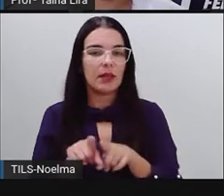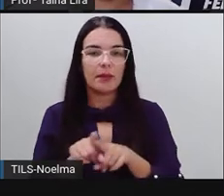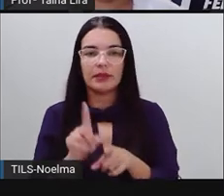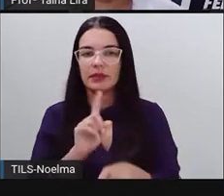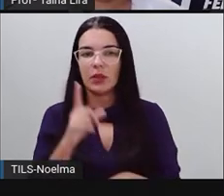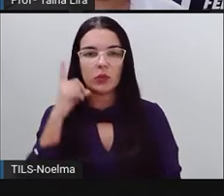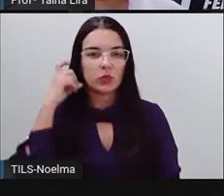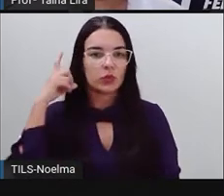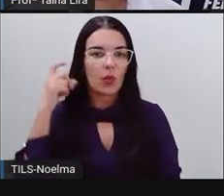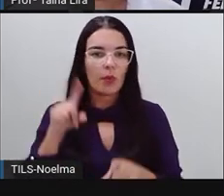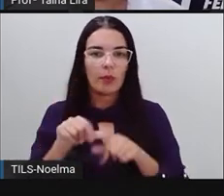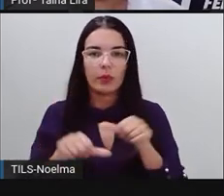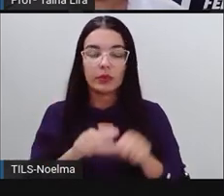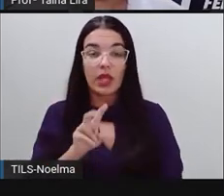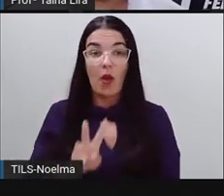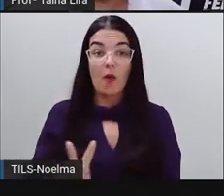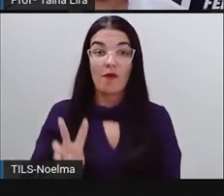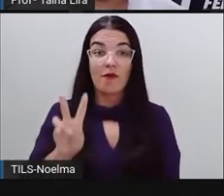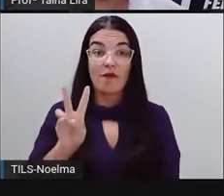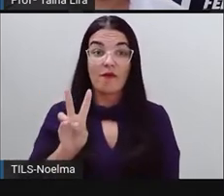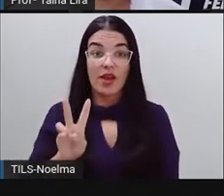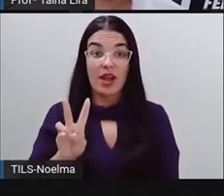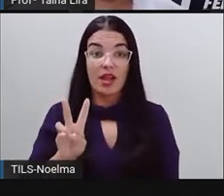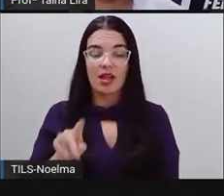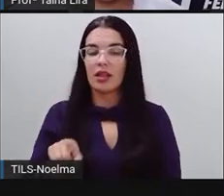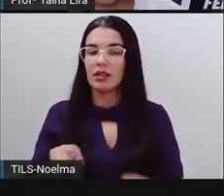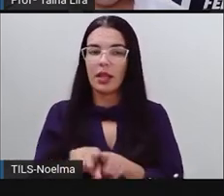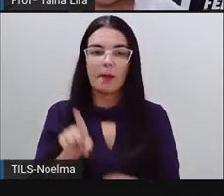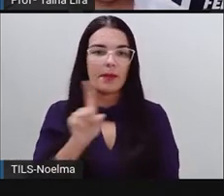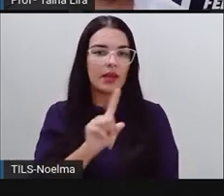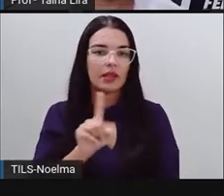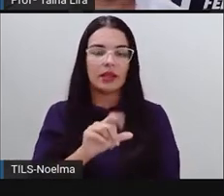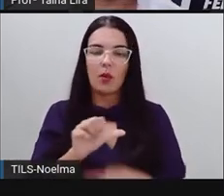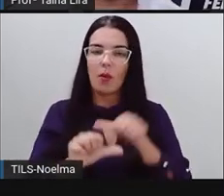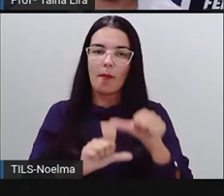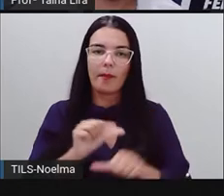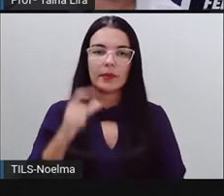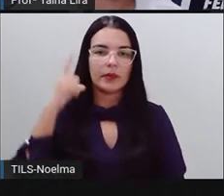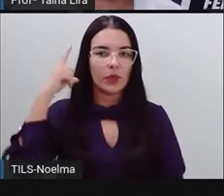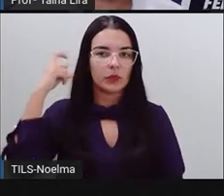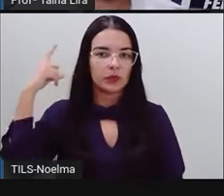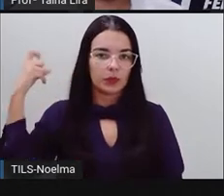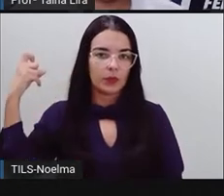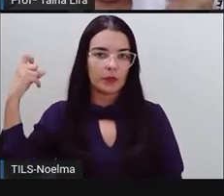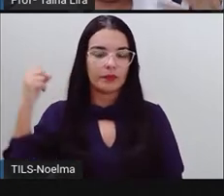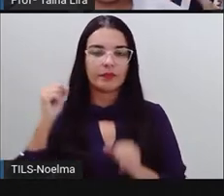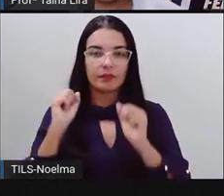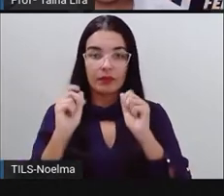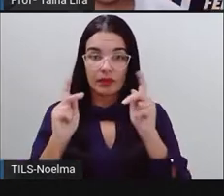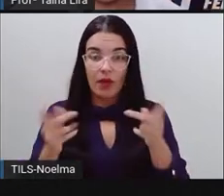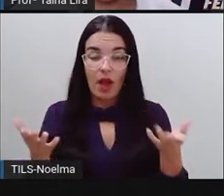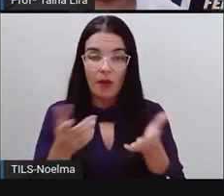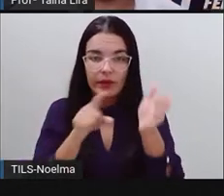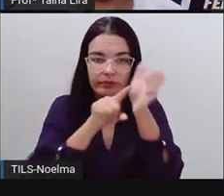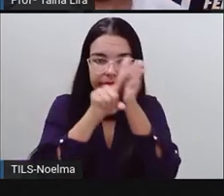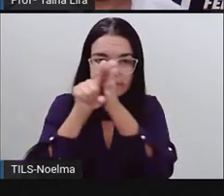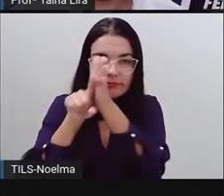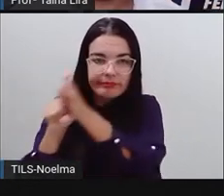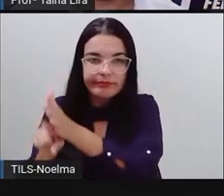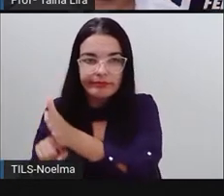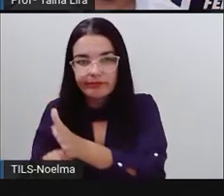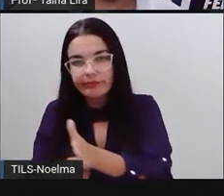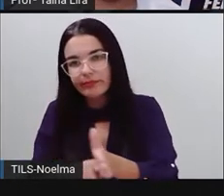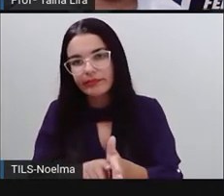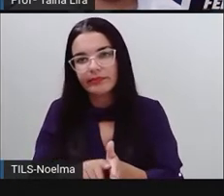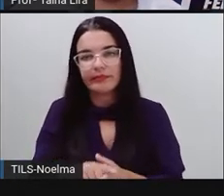não muda o som e o verde vaca não muda o som Então vamos analisar aí